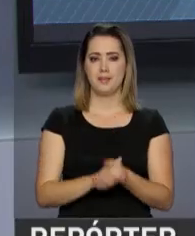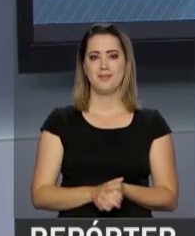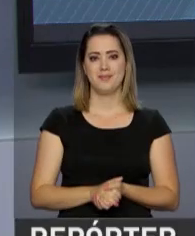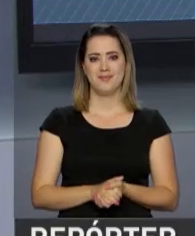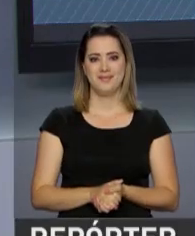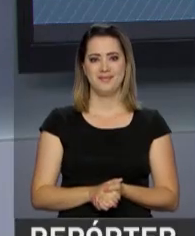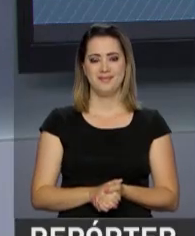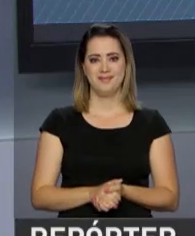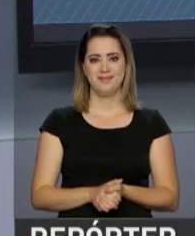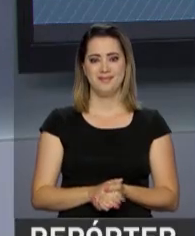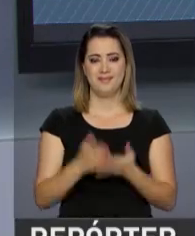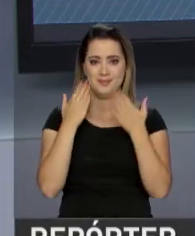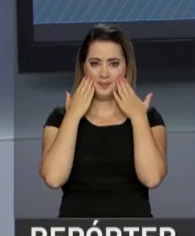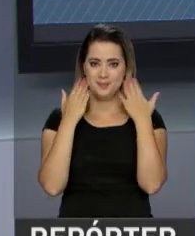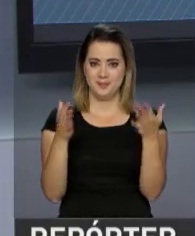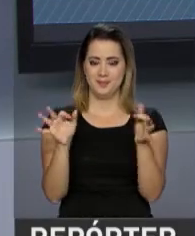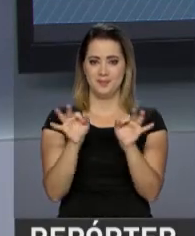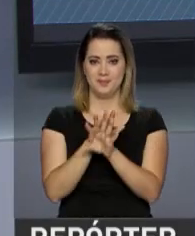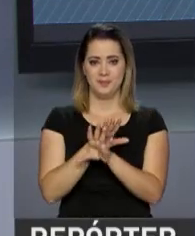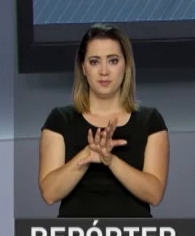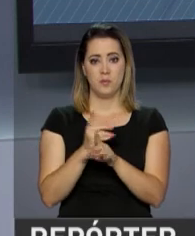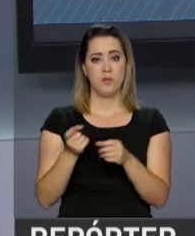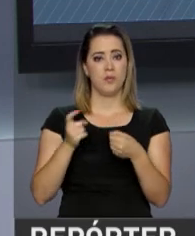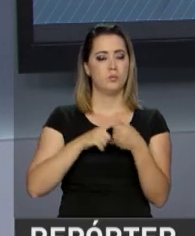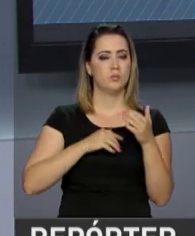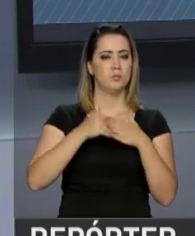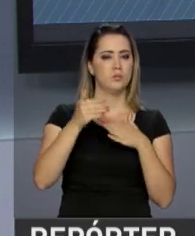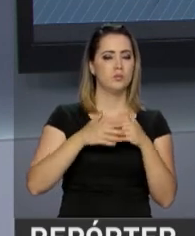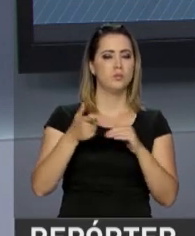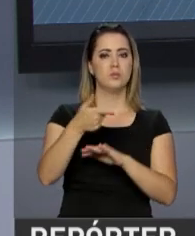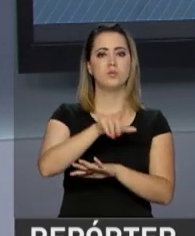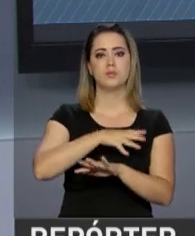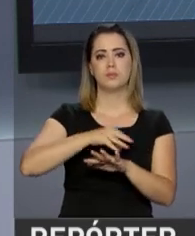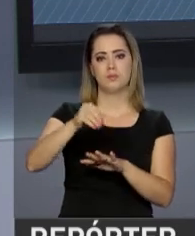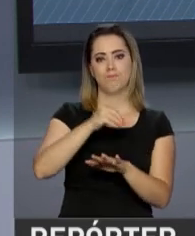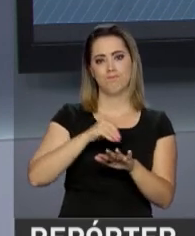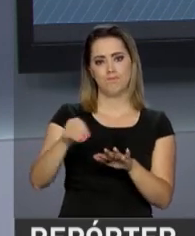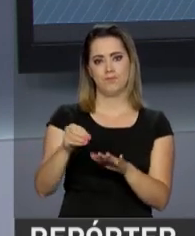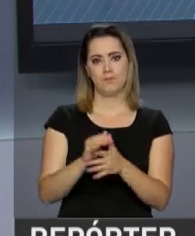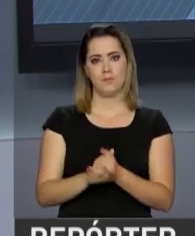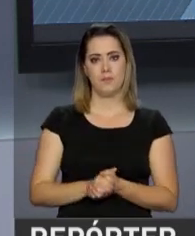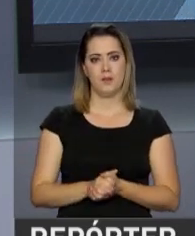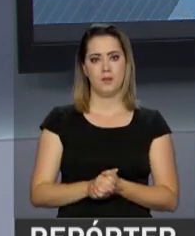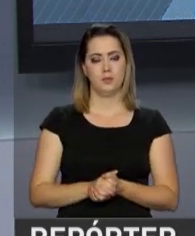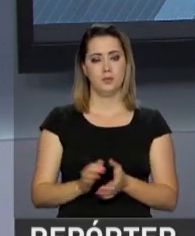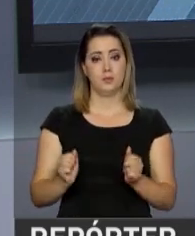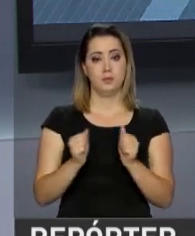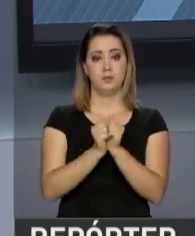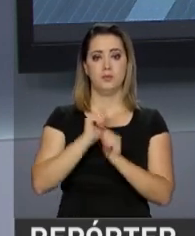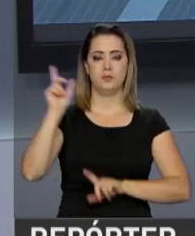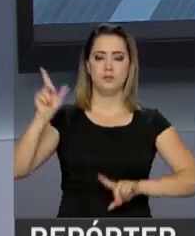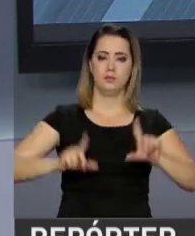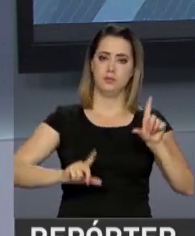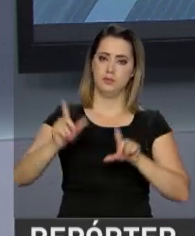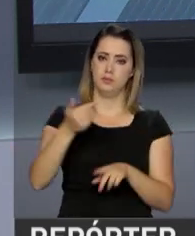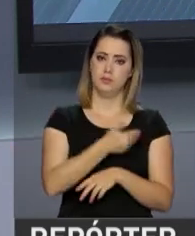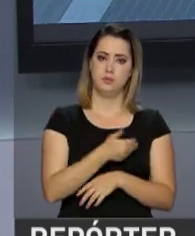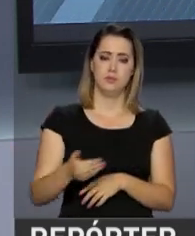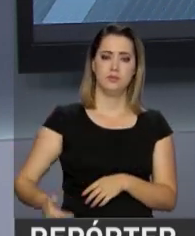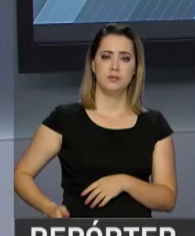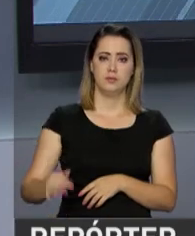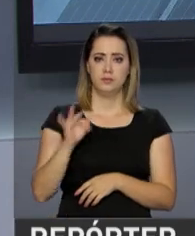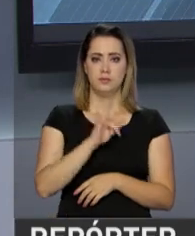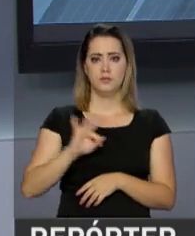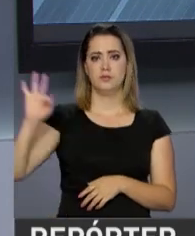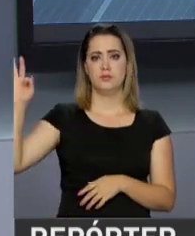o repórter nbr fica por aqui nós voltamos a qualquer momento com outras informações continue com a gente aqui na nbr